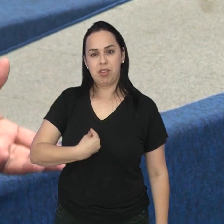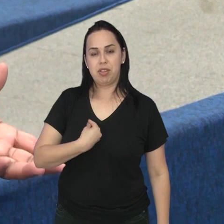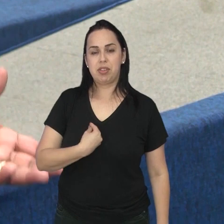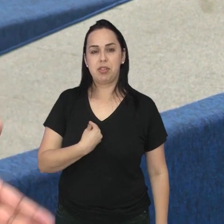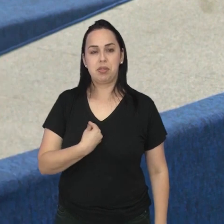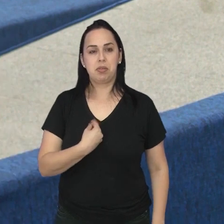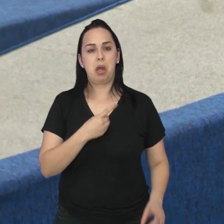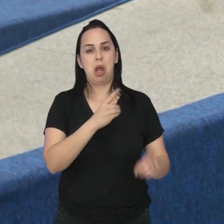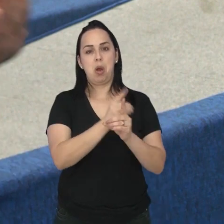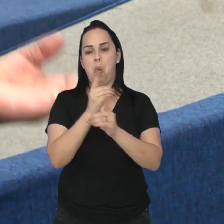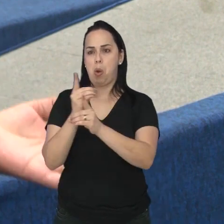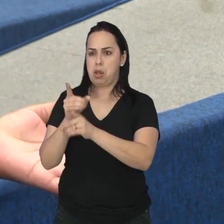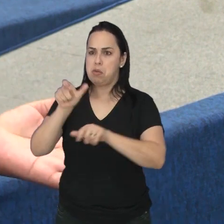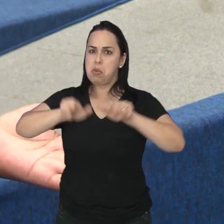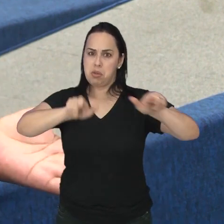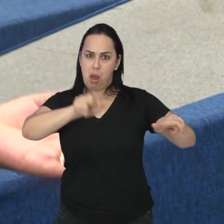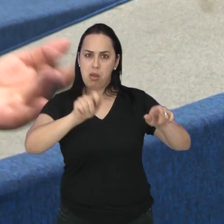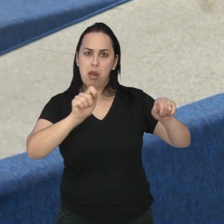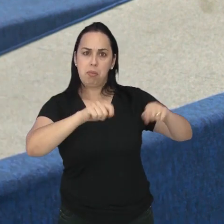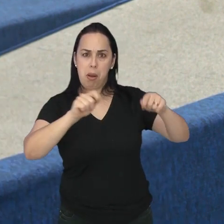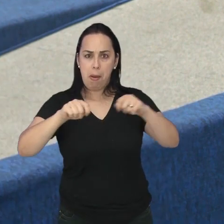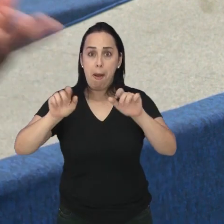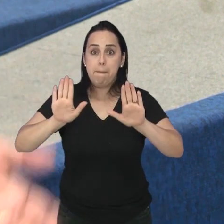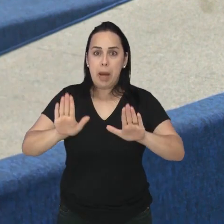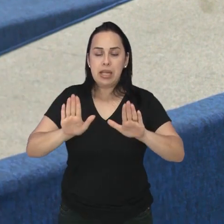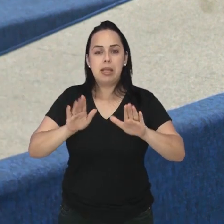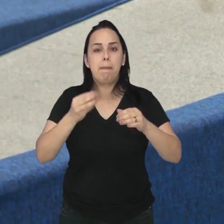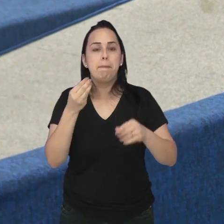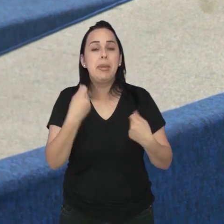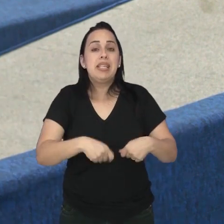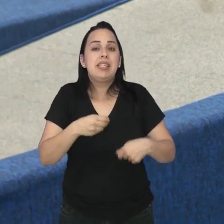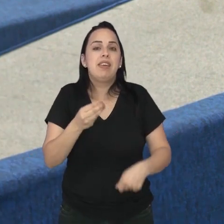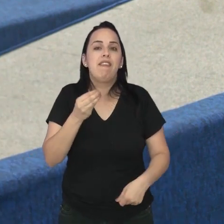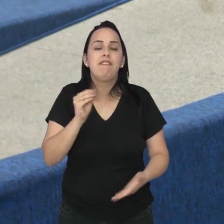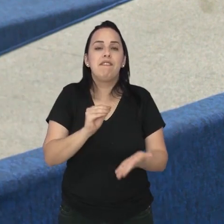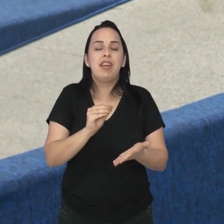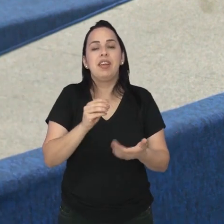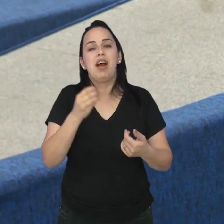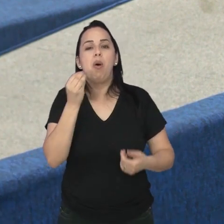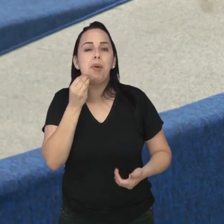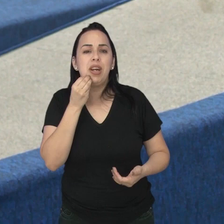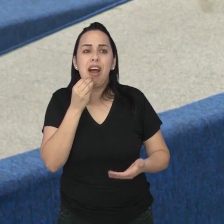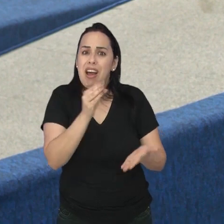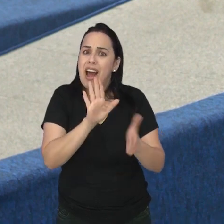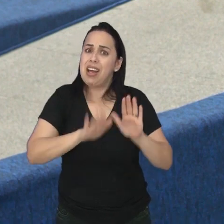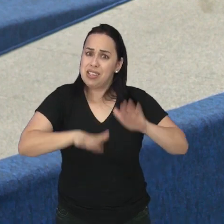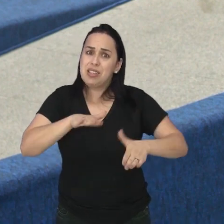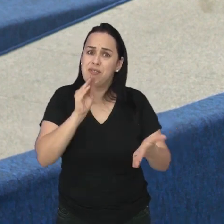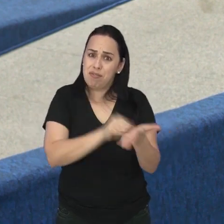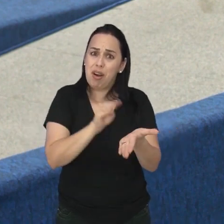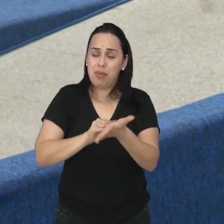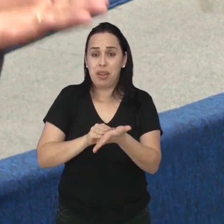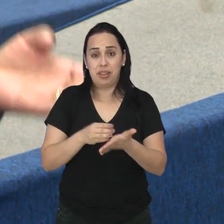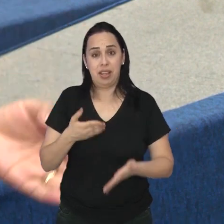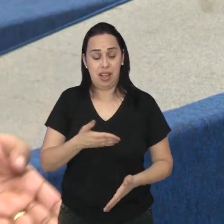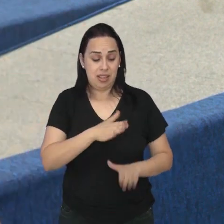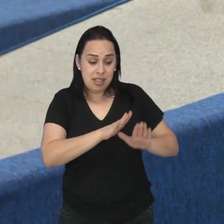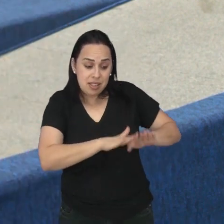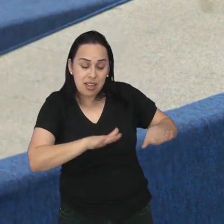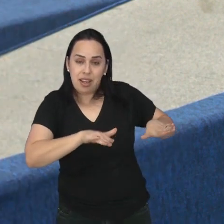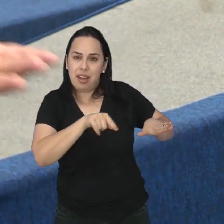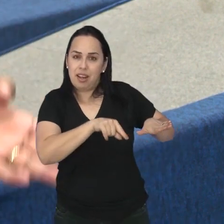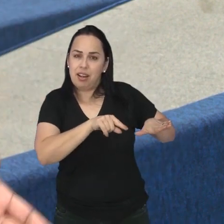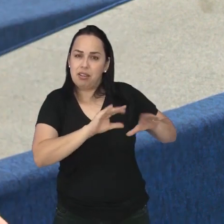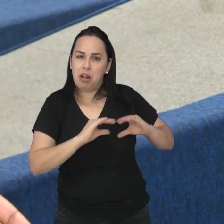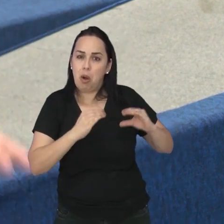encontra muita gente capacitada, mas às vezes precisa de oportunidade. Como essas crianças moram numa